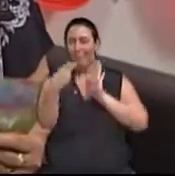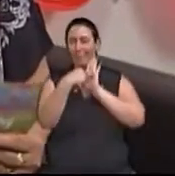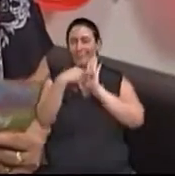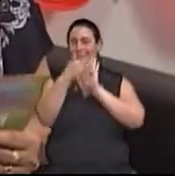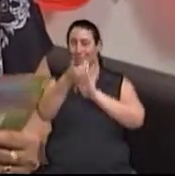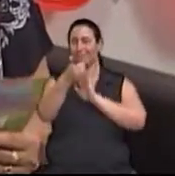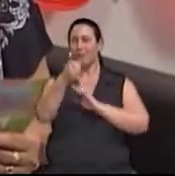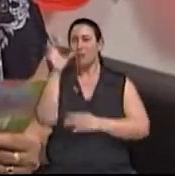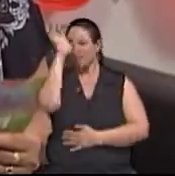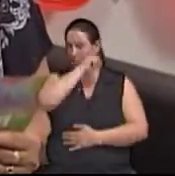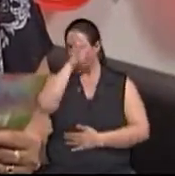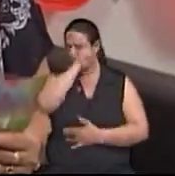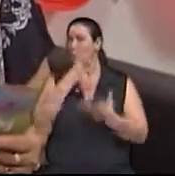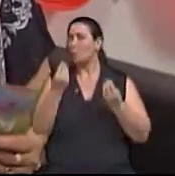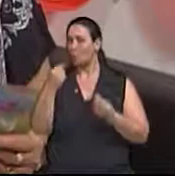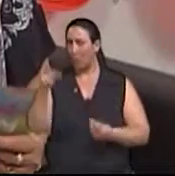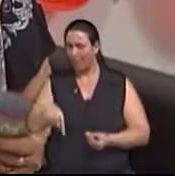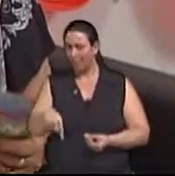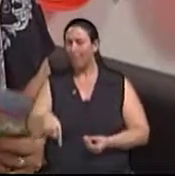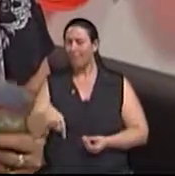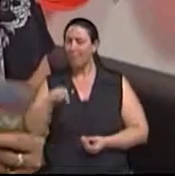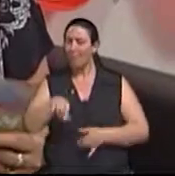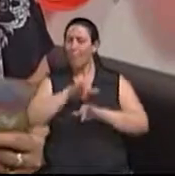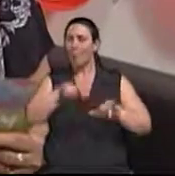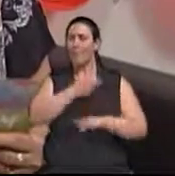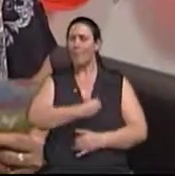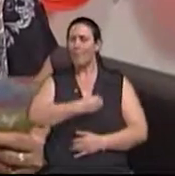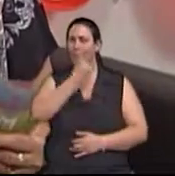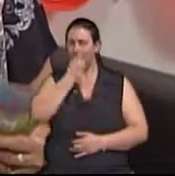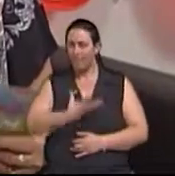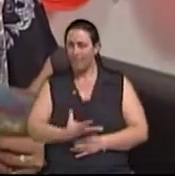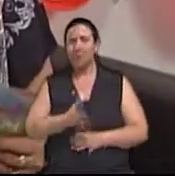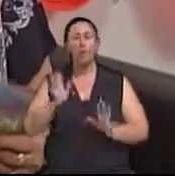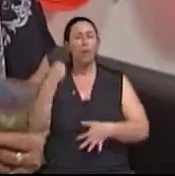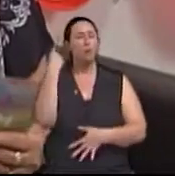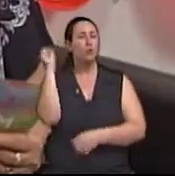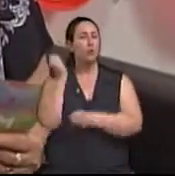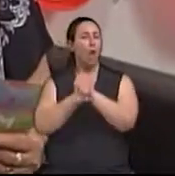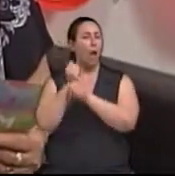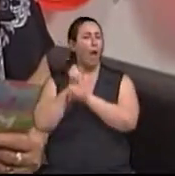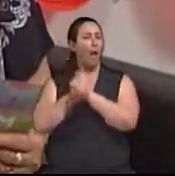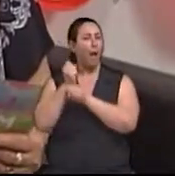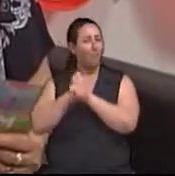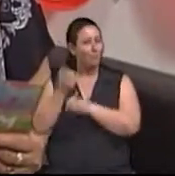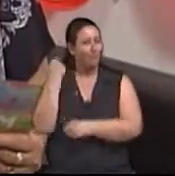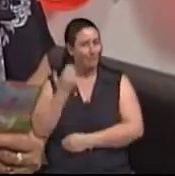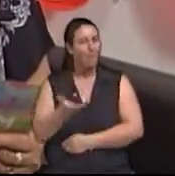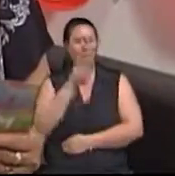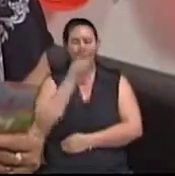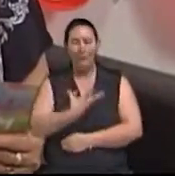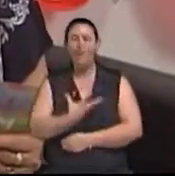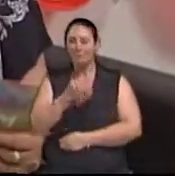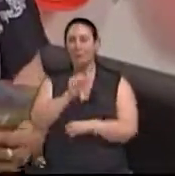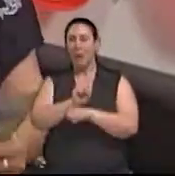atentos a gente aprende muito aqui o nosso viva bem a 18 anos no ar muito bom né já